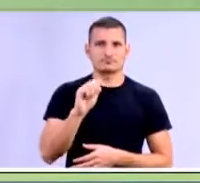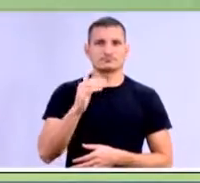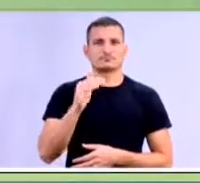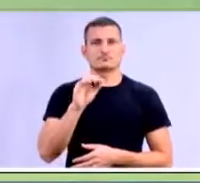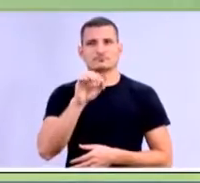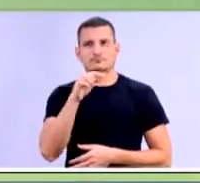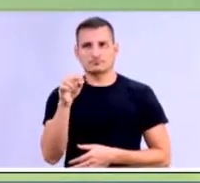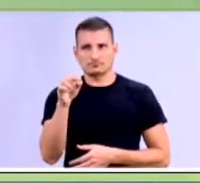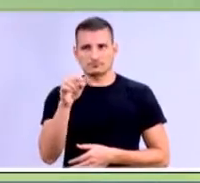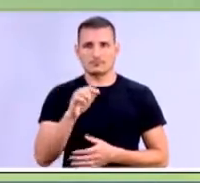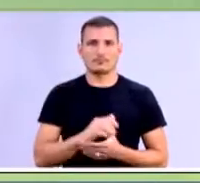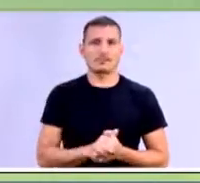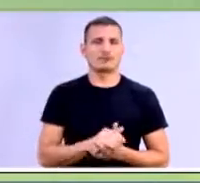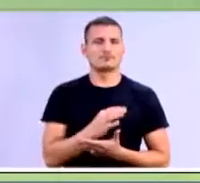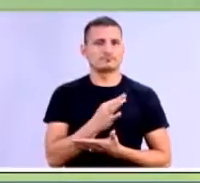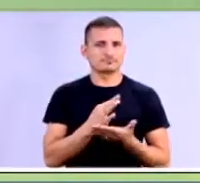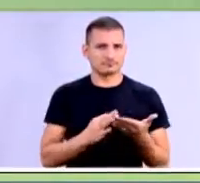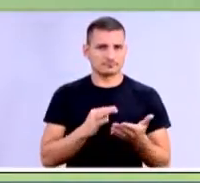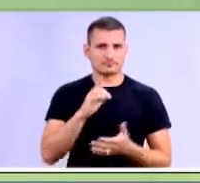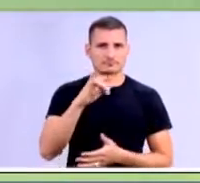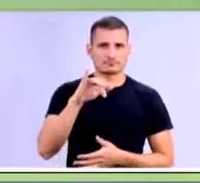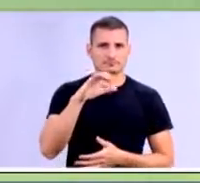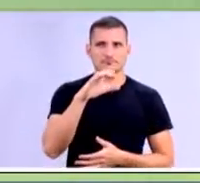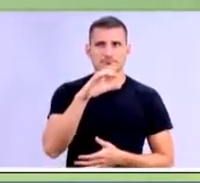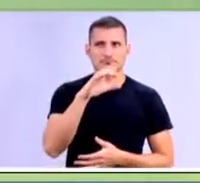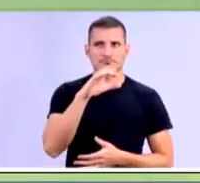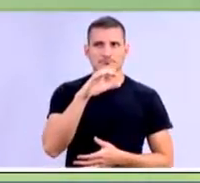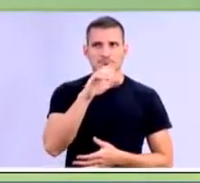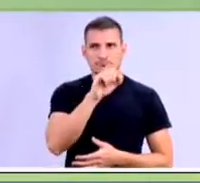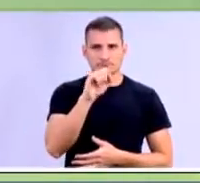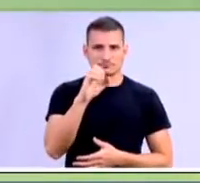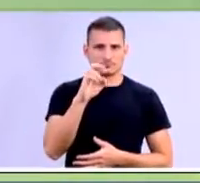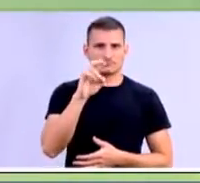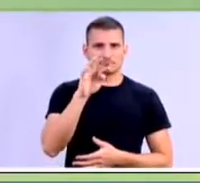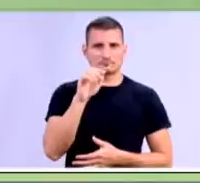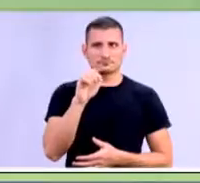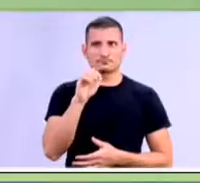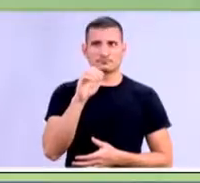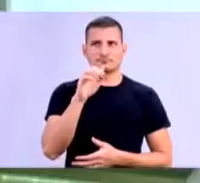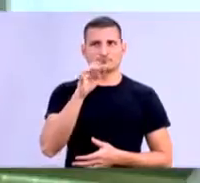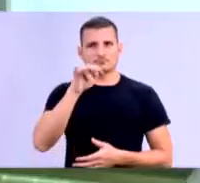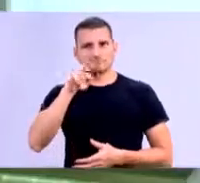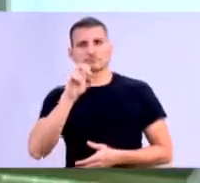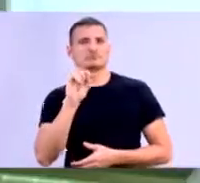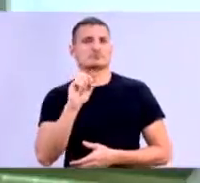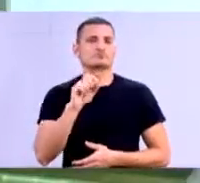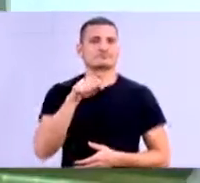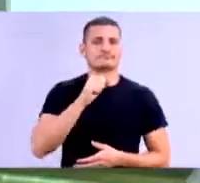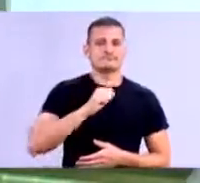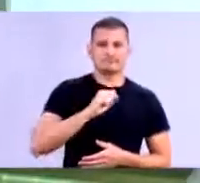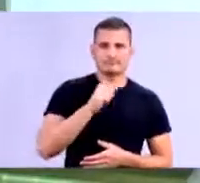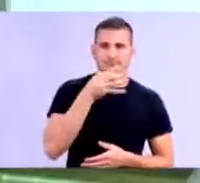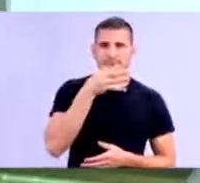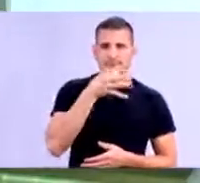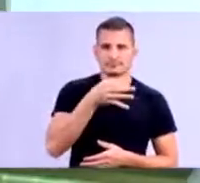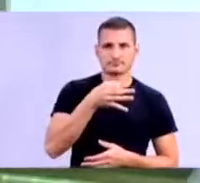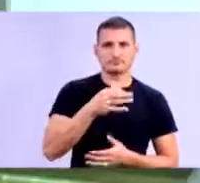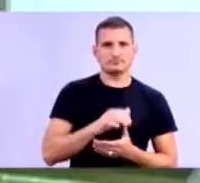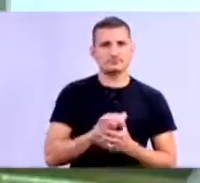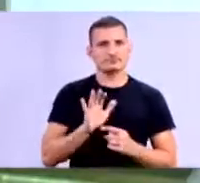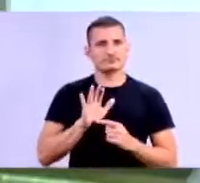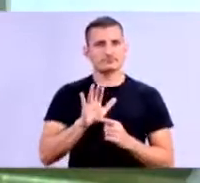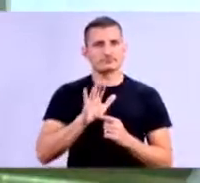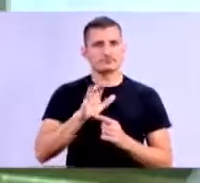O texto dissertativo, ele vai fazer com que você defenda uma opinião, apresente uma